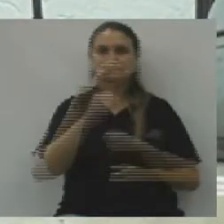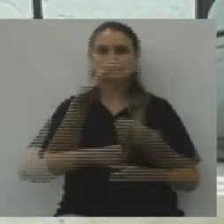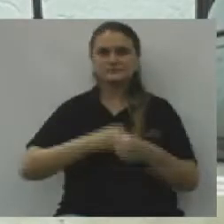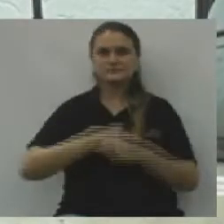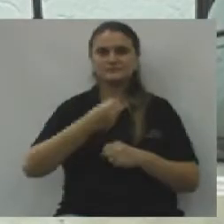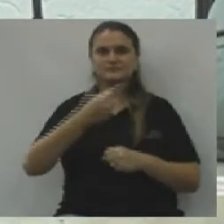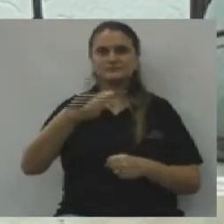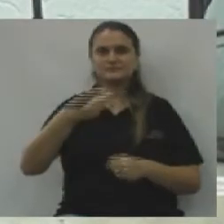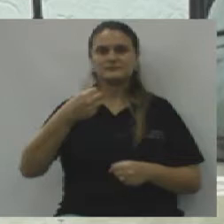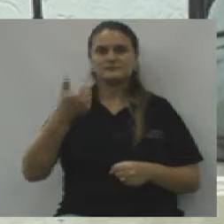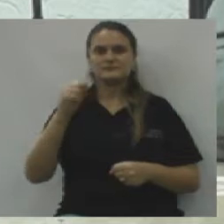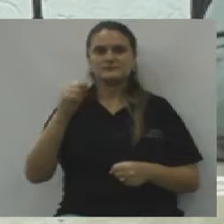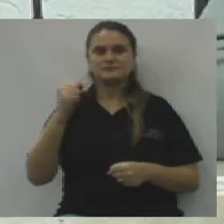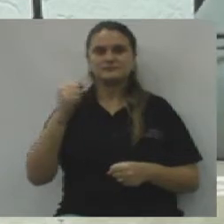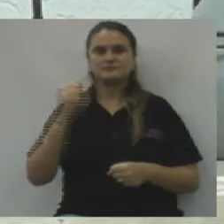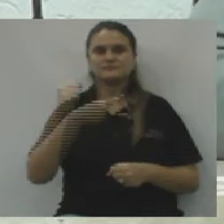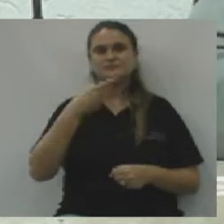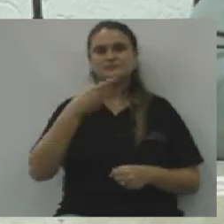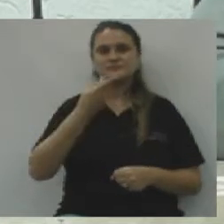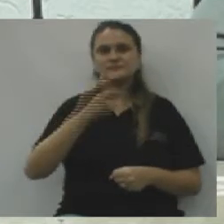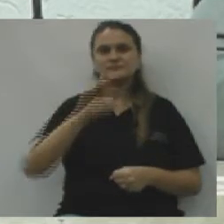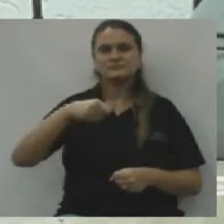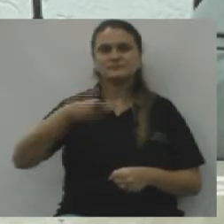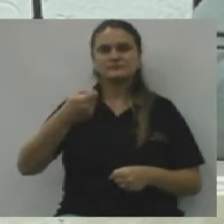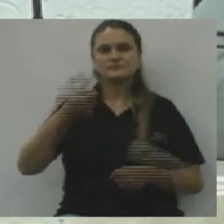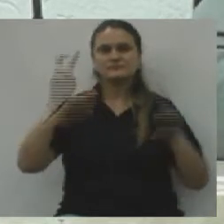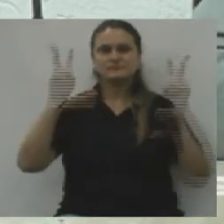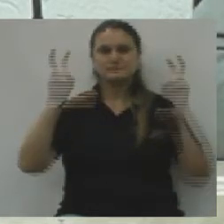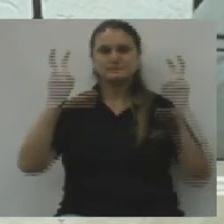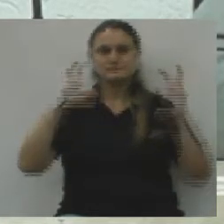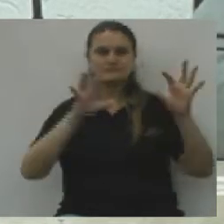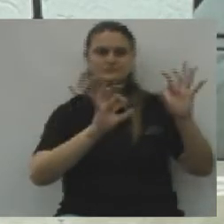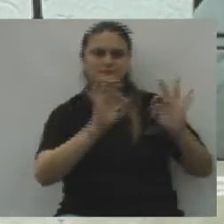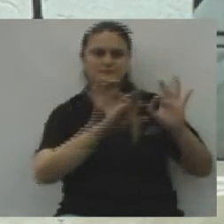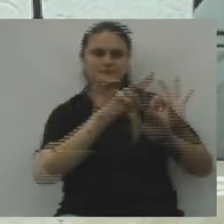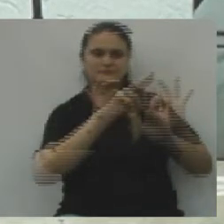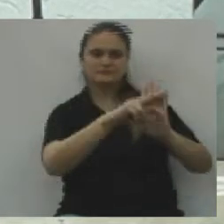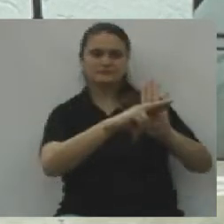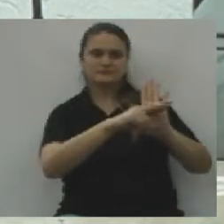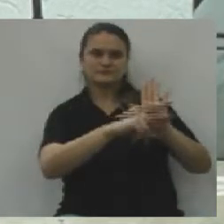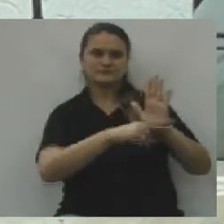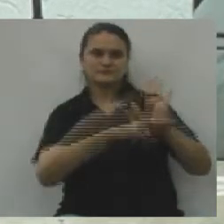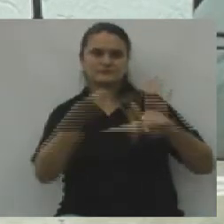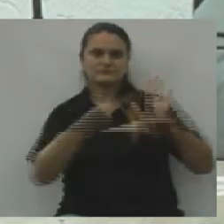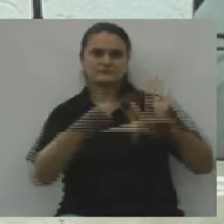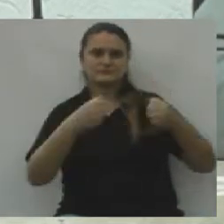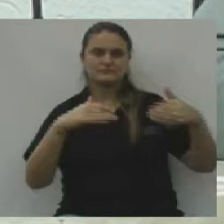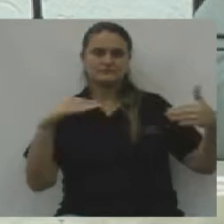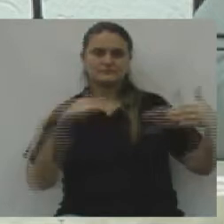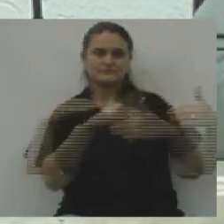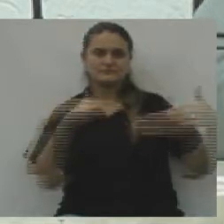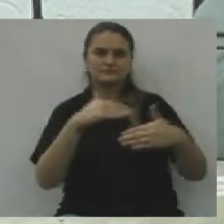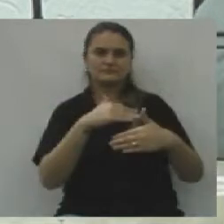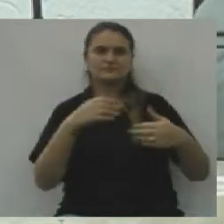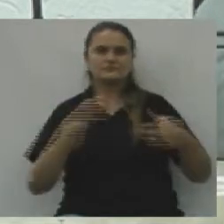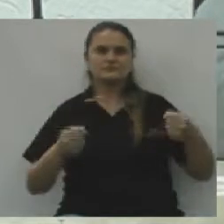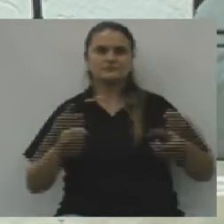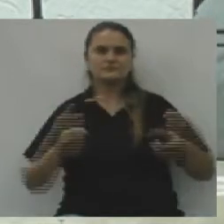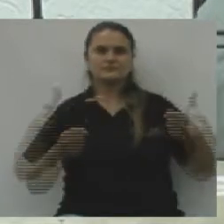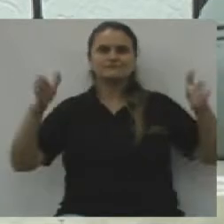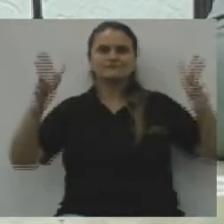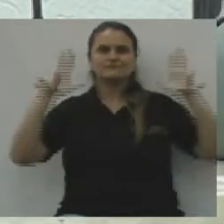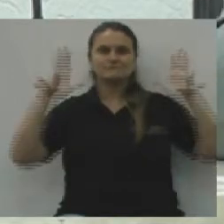5/2018, dispõe sobre a regulamentação do tráfego de veículos de transporte de cargas